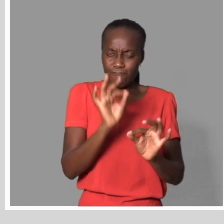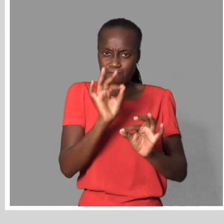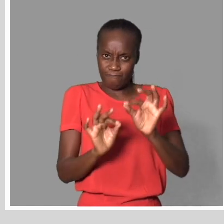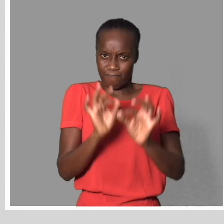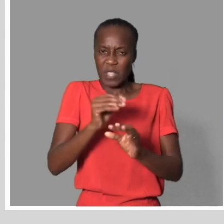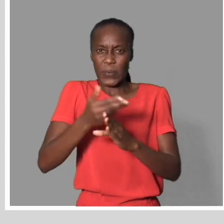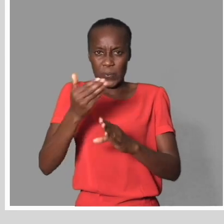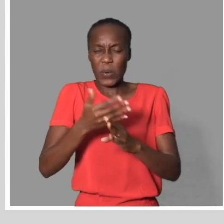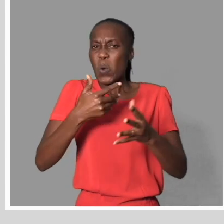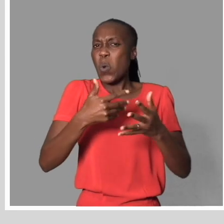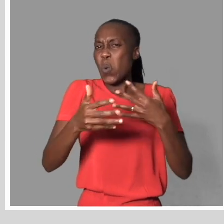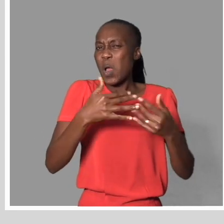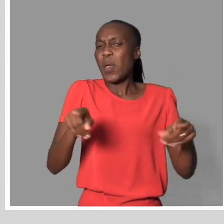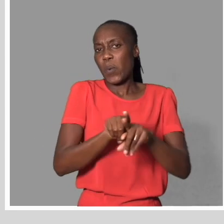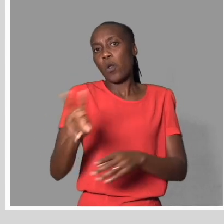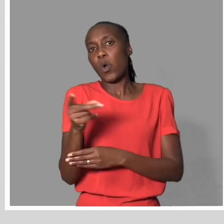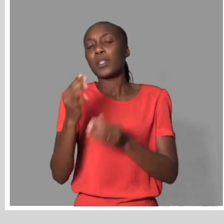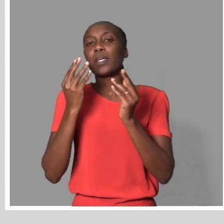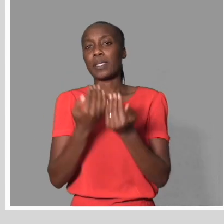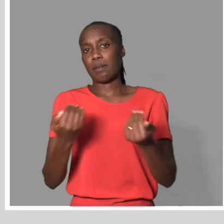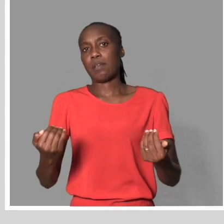resolver os exercícios como qualquer outra criança. o exame.